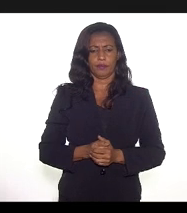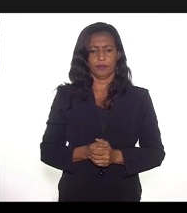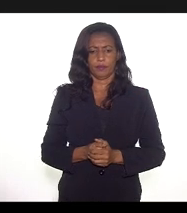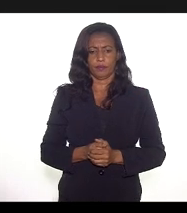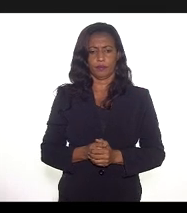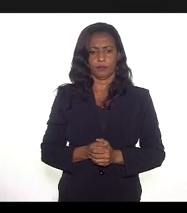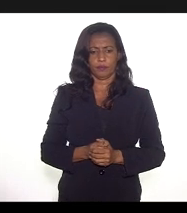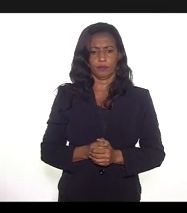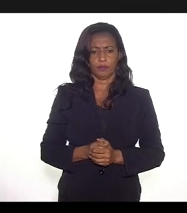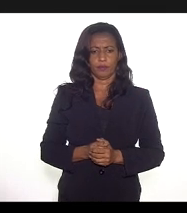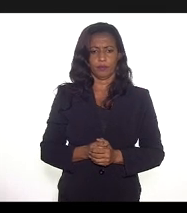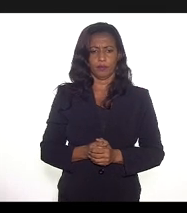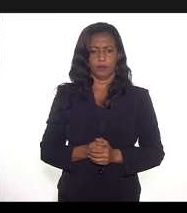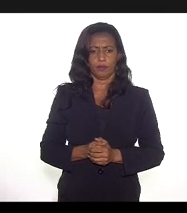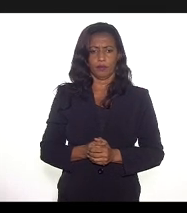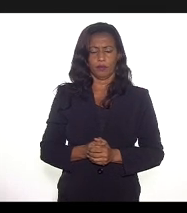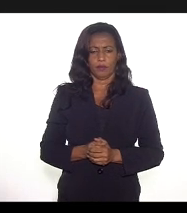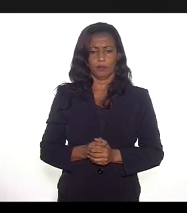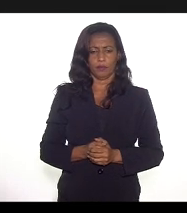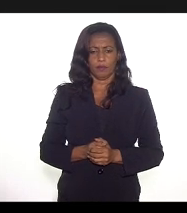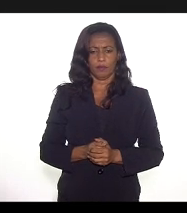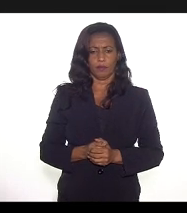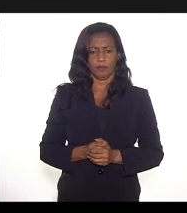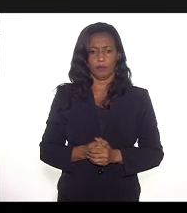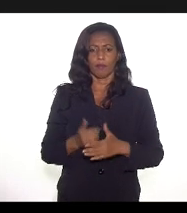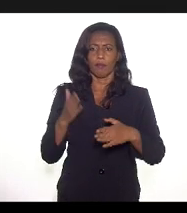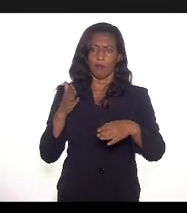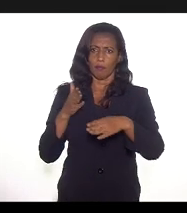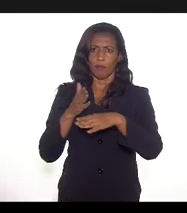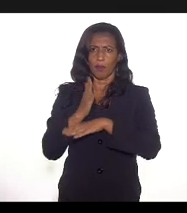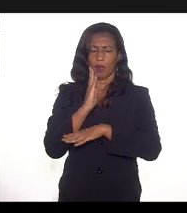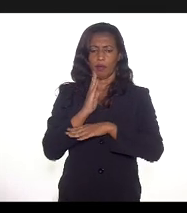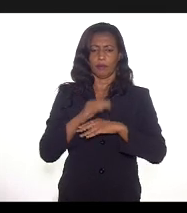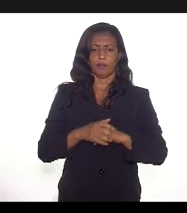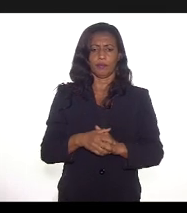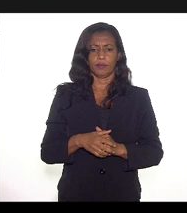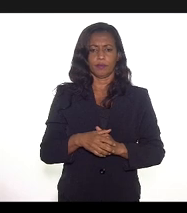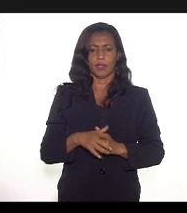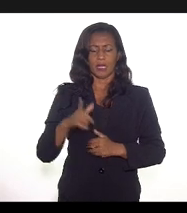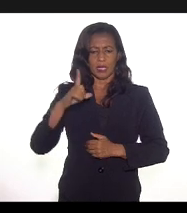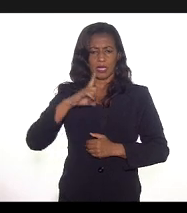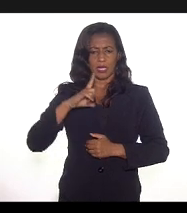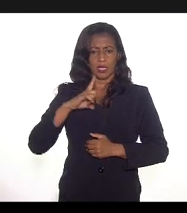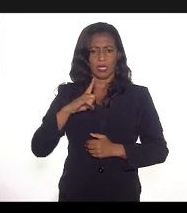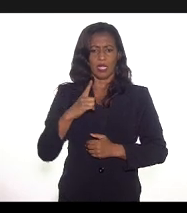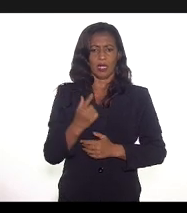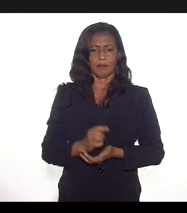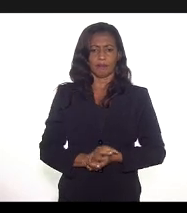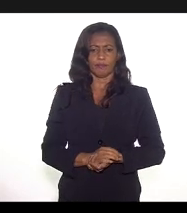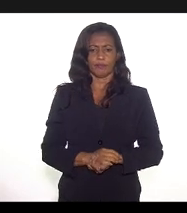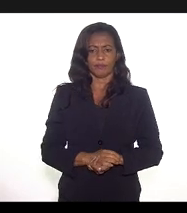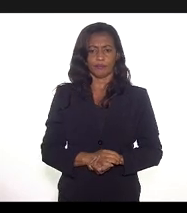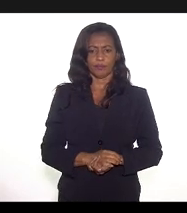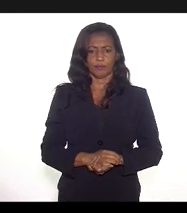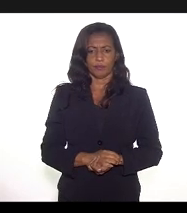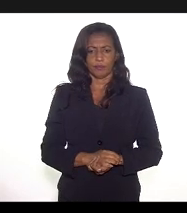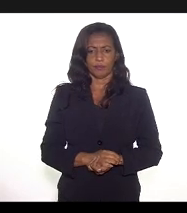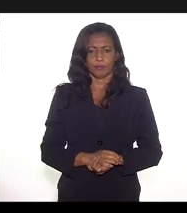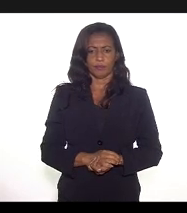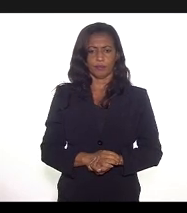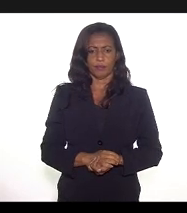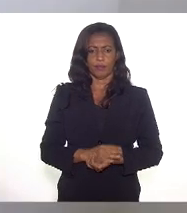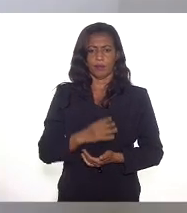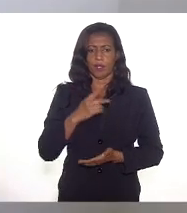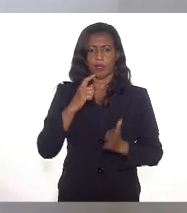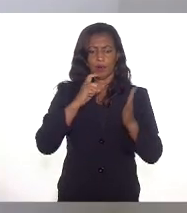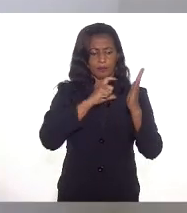a própria comissão é aprovada. Vamos agora ao destaque. A sobremesa, o destaque requer o destaque pela